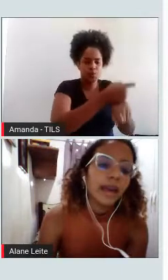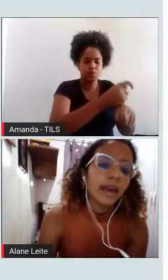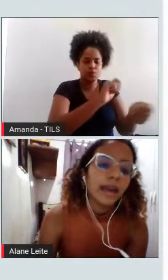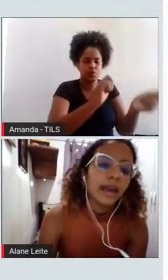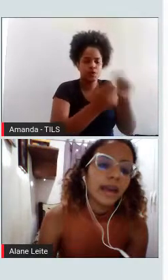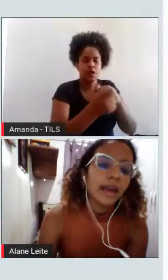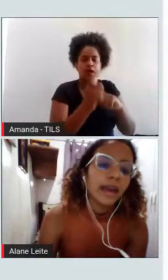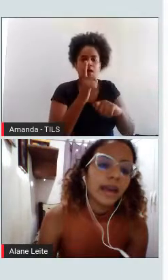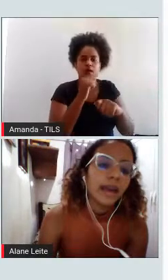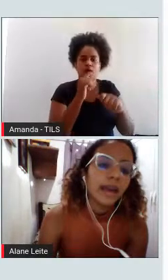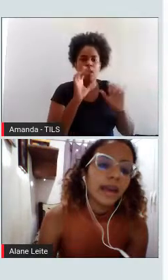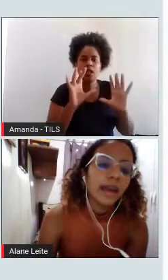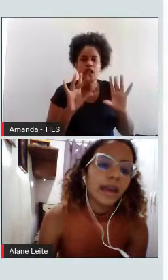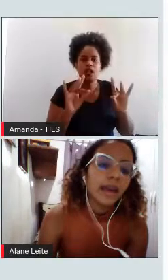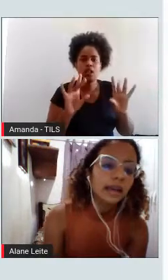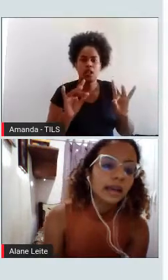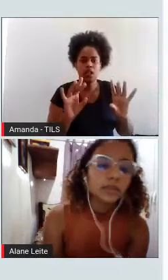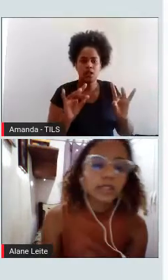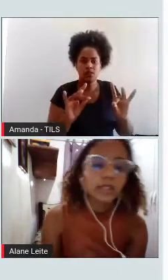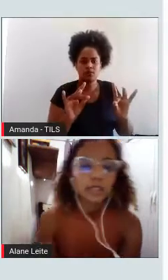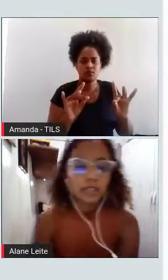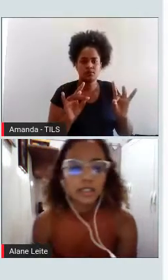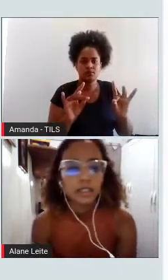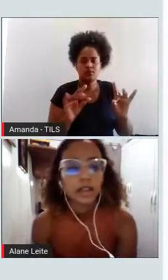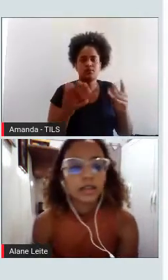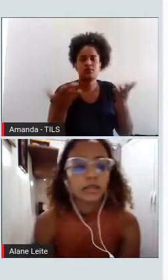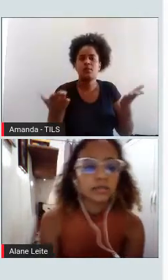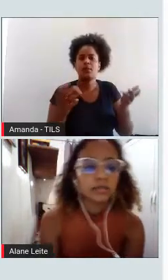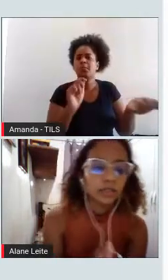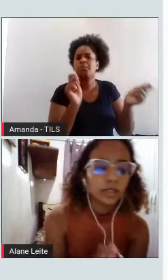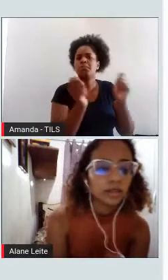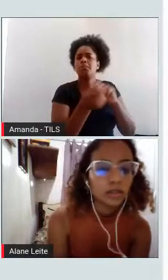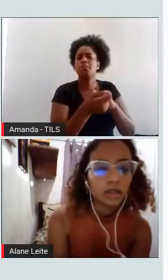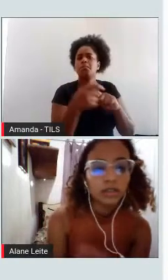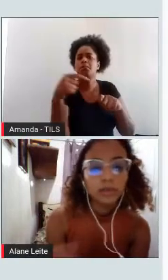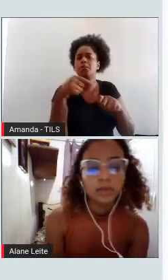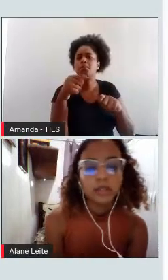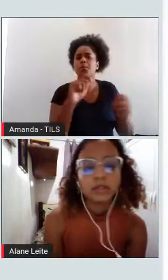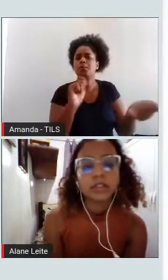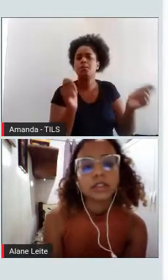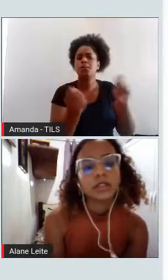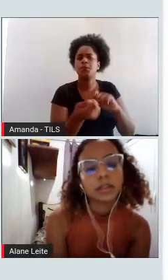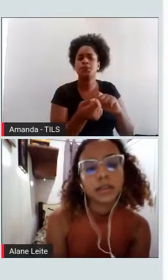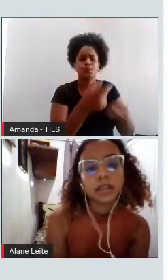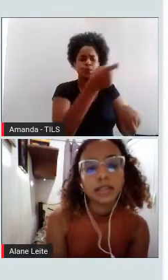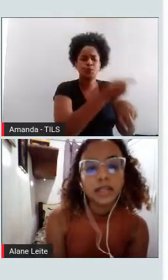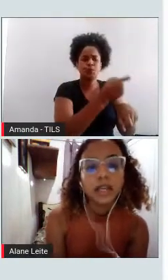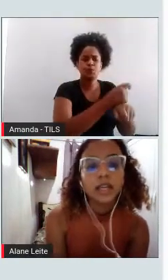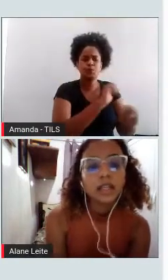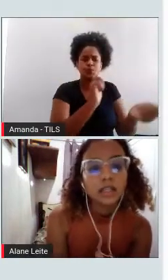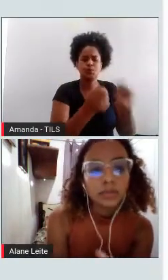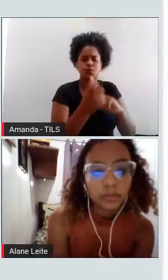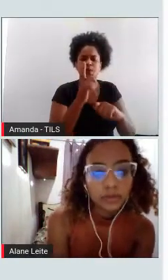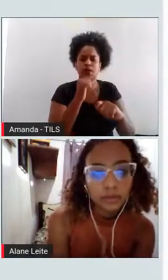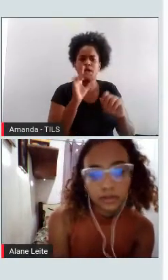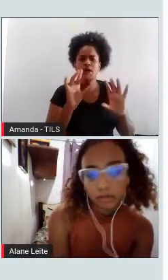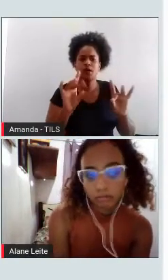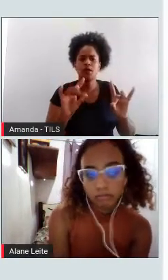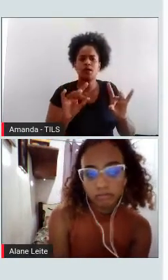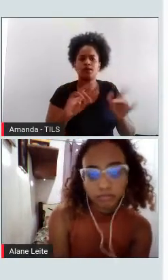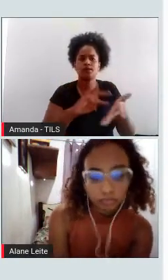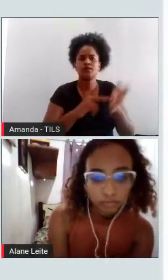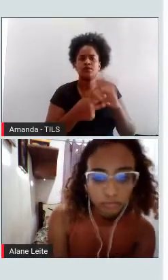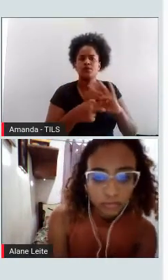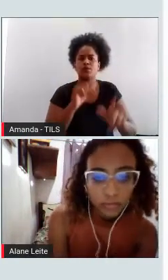E passou para o estado líquido. Essa mudança de estado, do estado sólido para o líquido, a gente vai chamar de